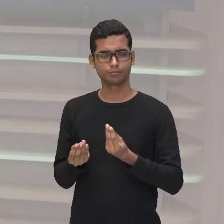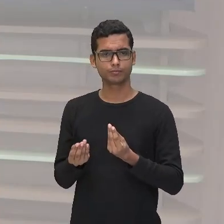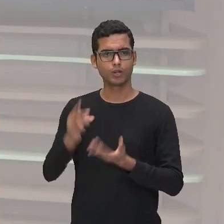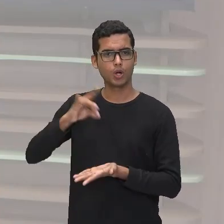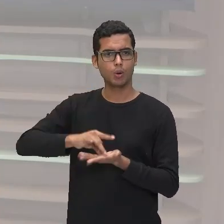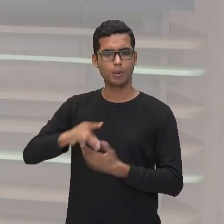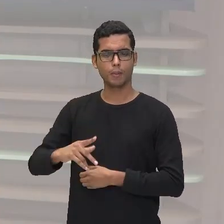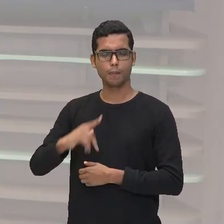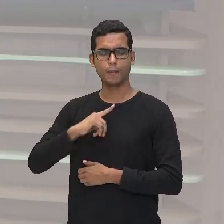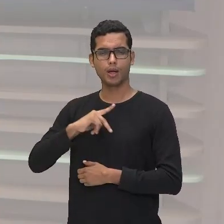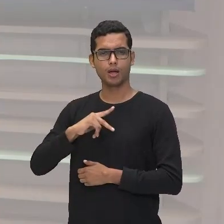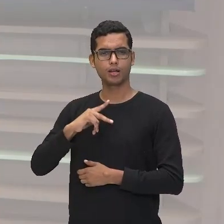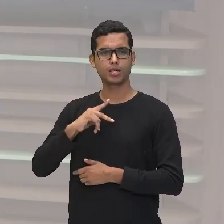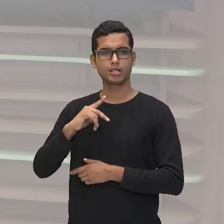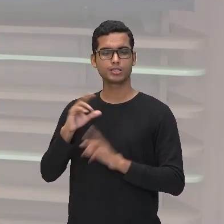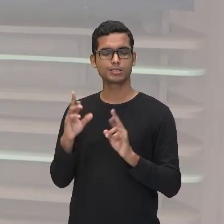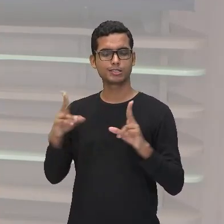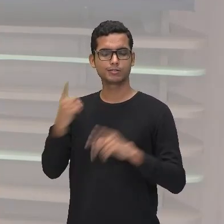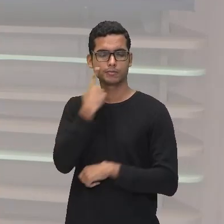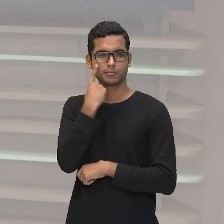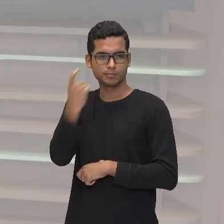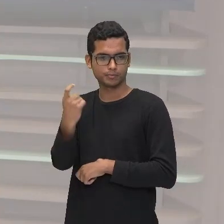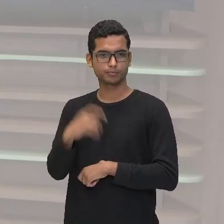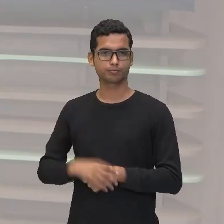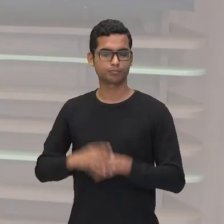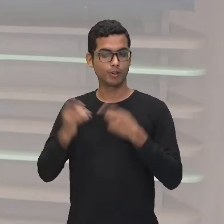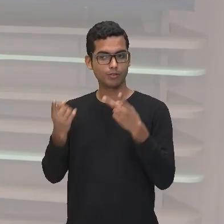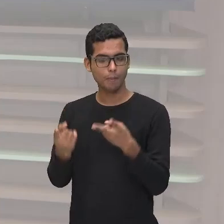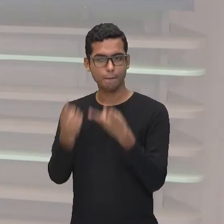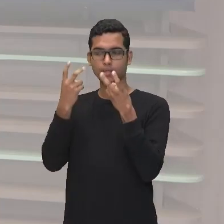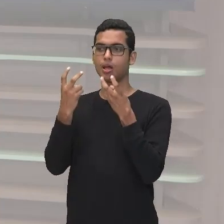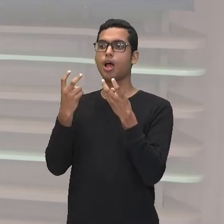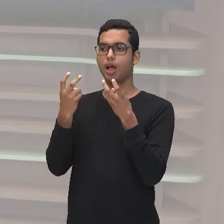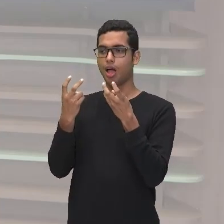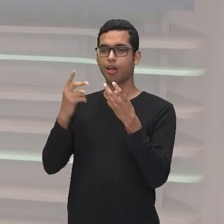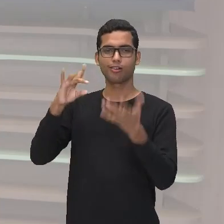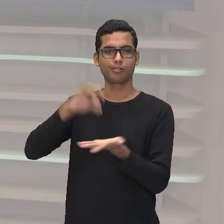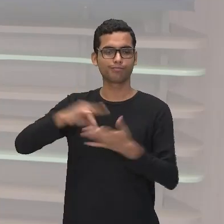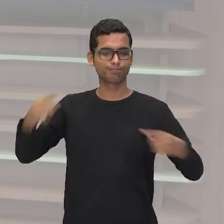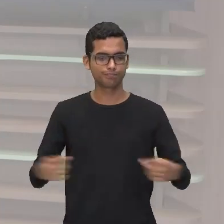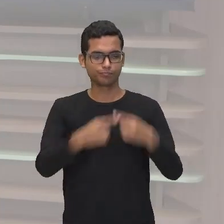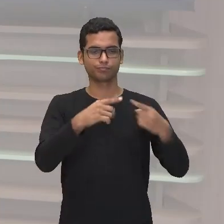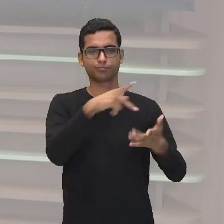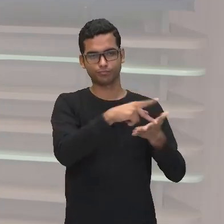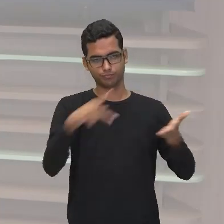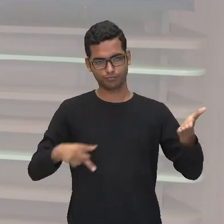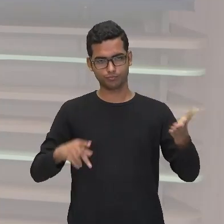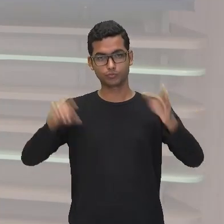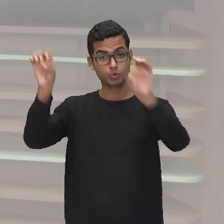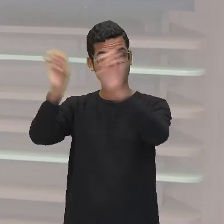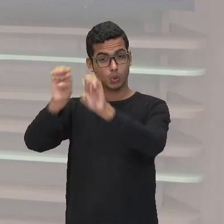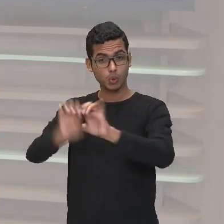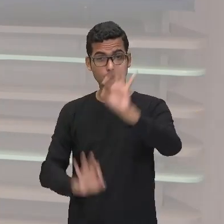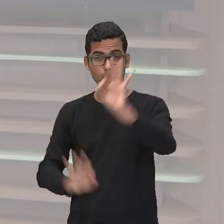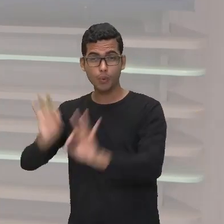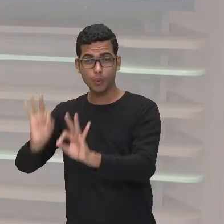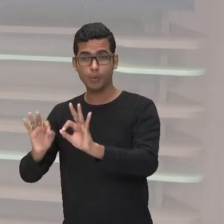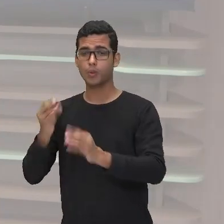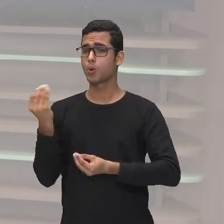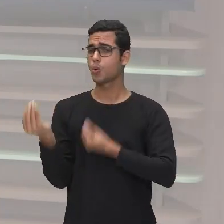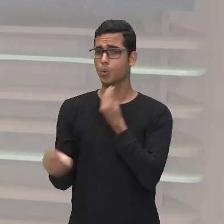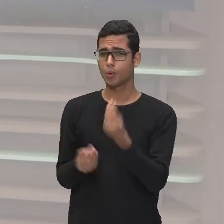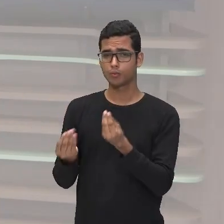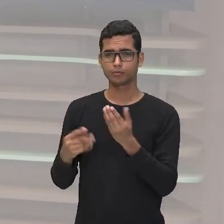peculiar para você identificar que é um poema. Qual é essa estrutura? Ele é organizado não